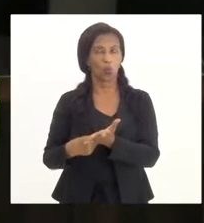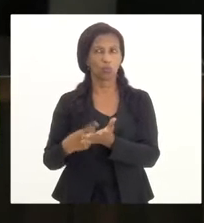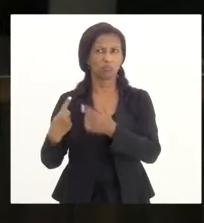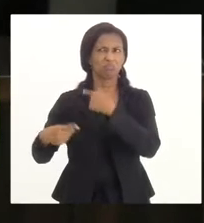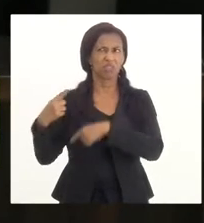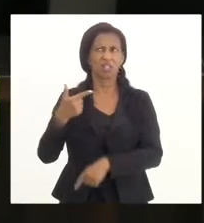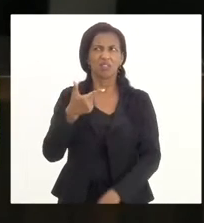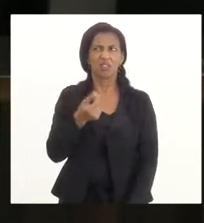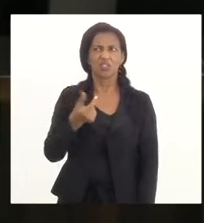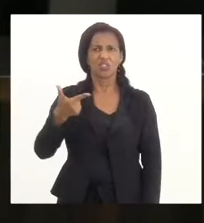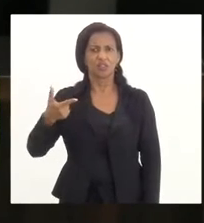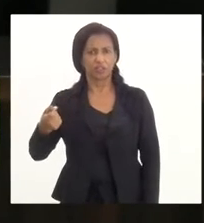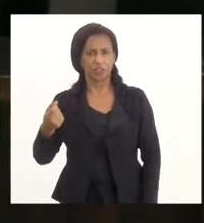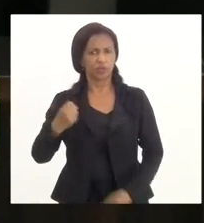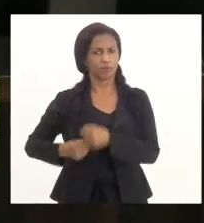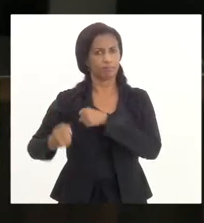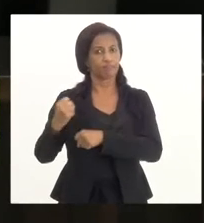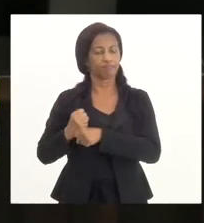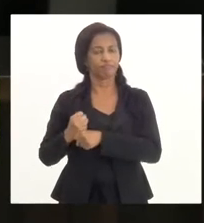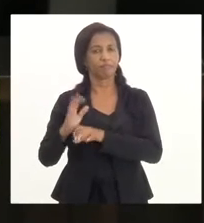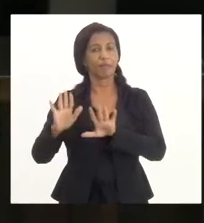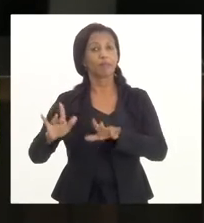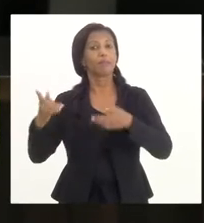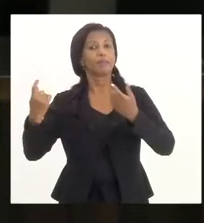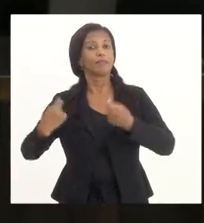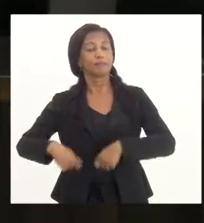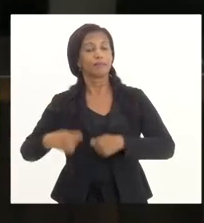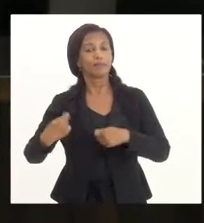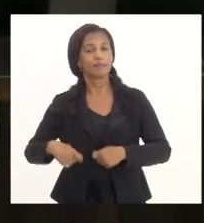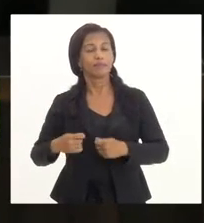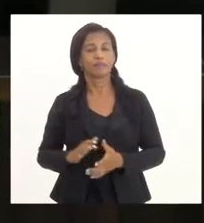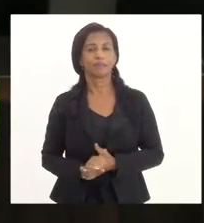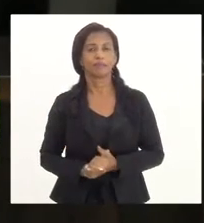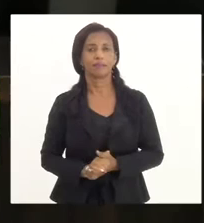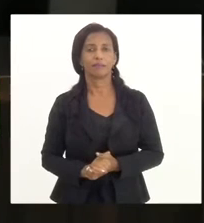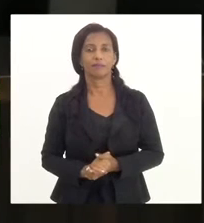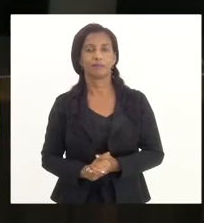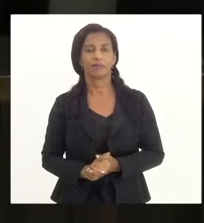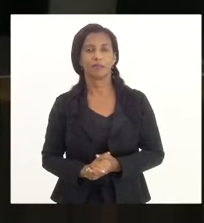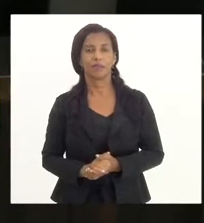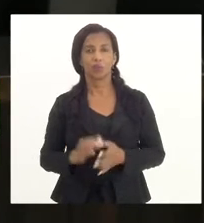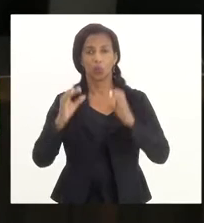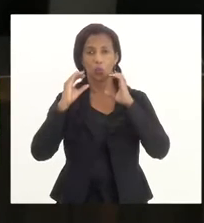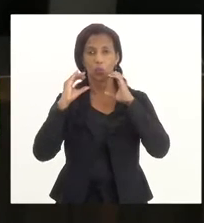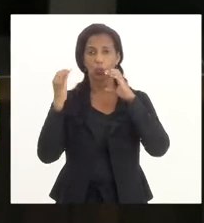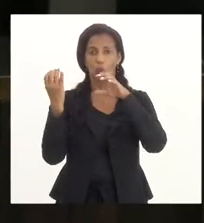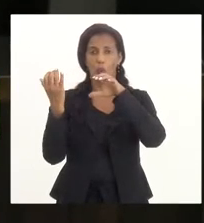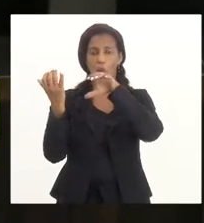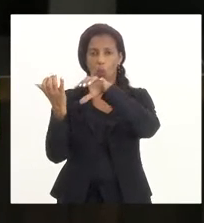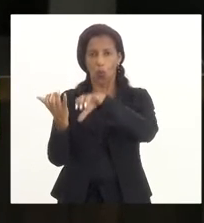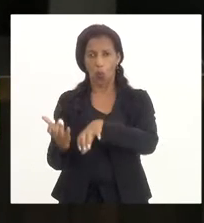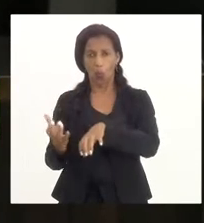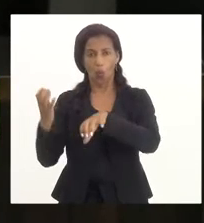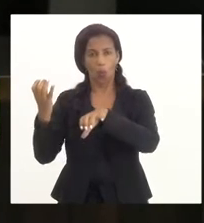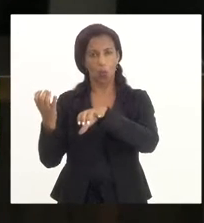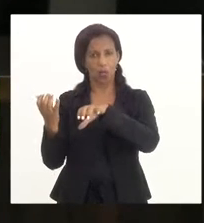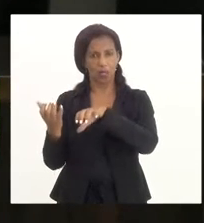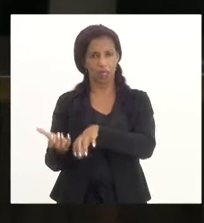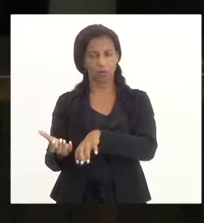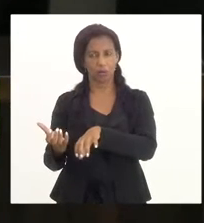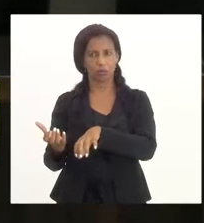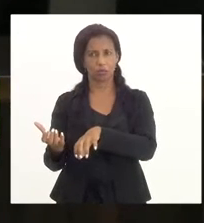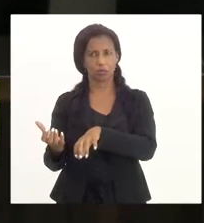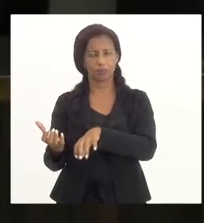2020 mas para isso Será necessário que o congresso nacional ou aprovasse uma lei complementar